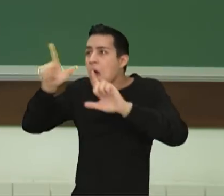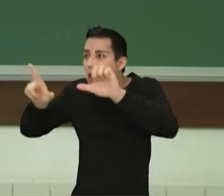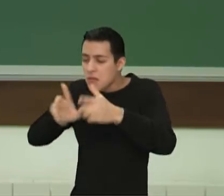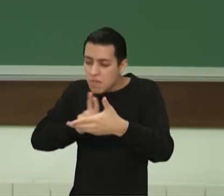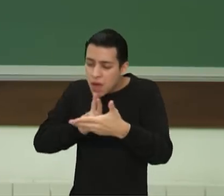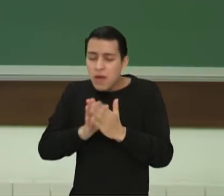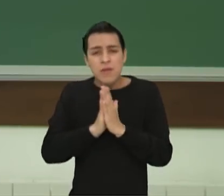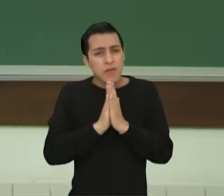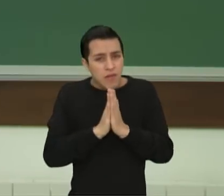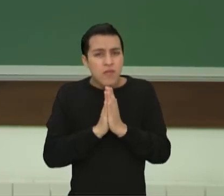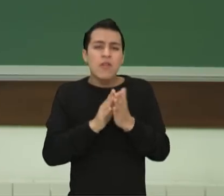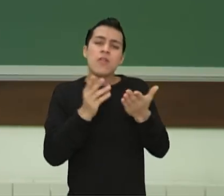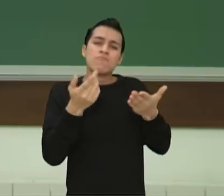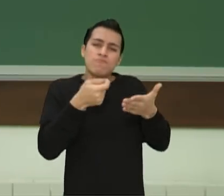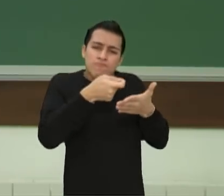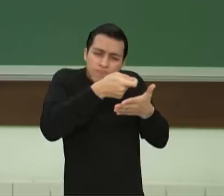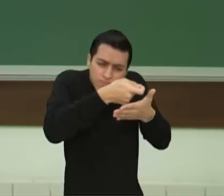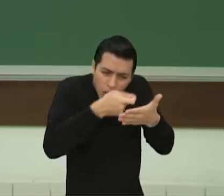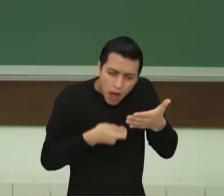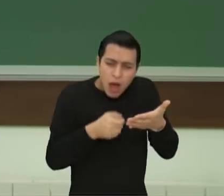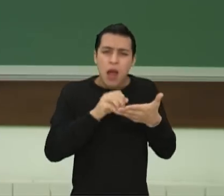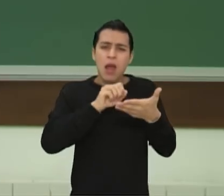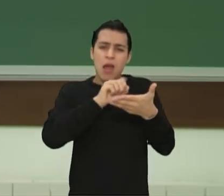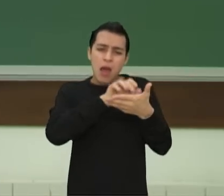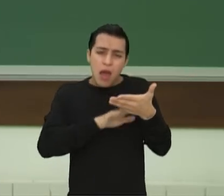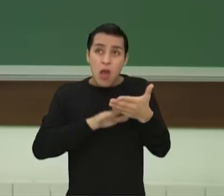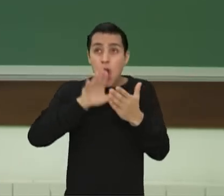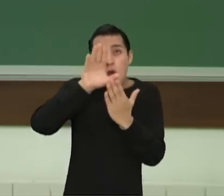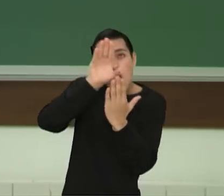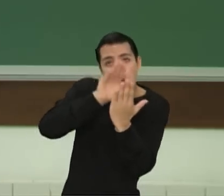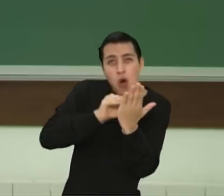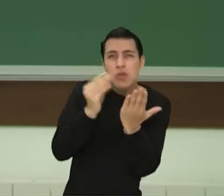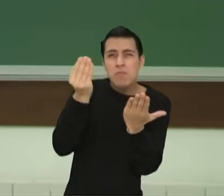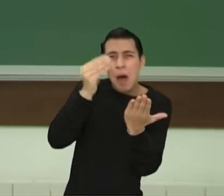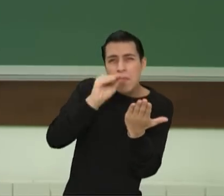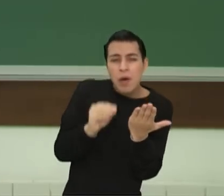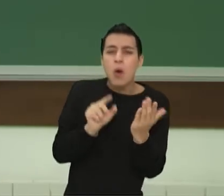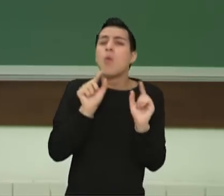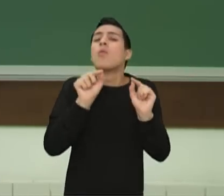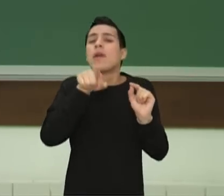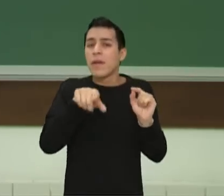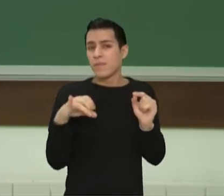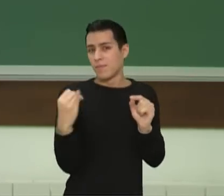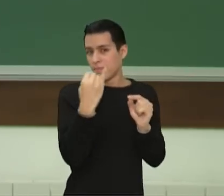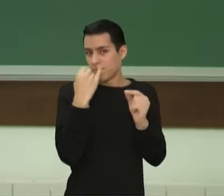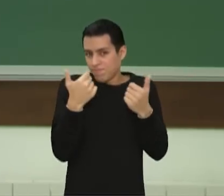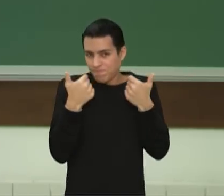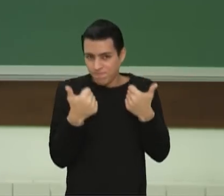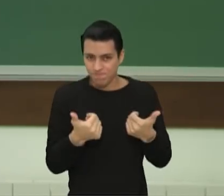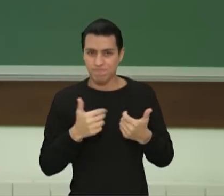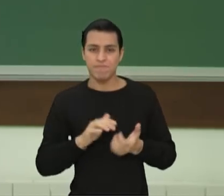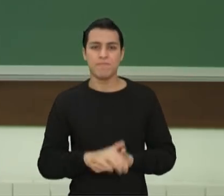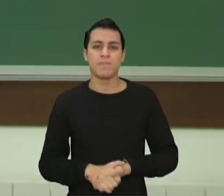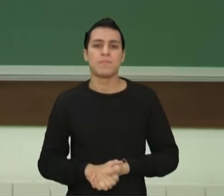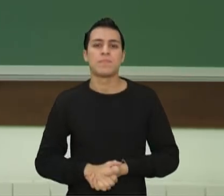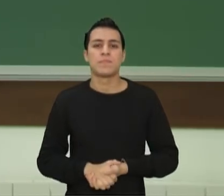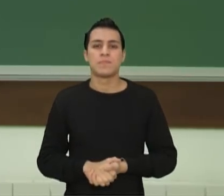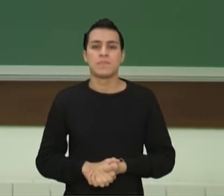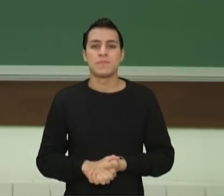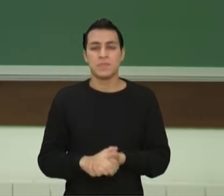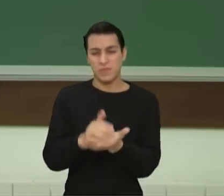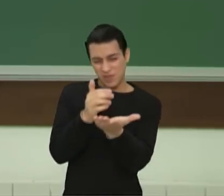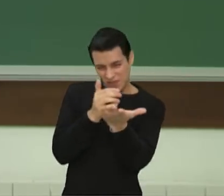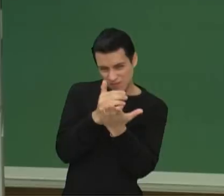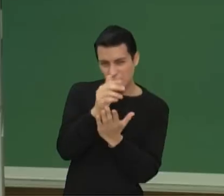no caderno, faça suas anotações dos conteúdos, tudo que você julgar importante, ok? Vamos